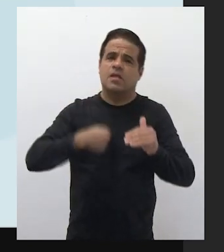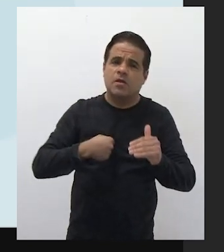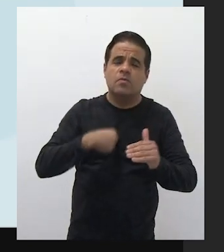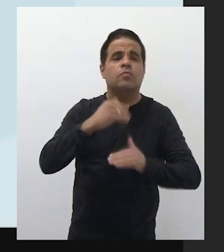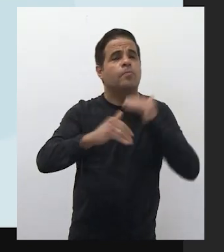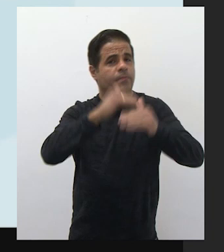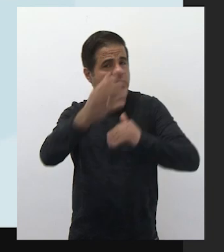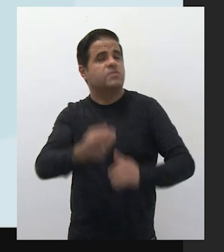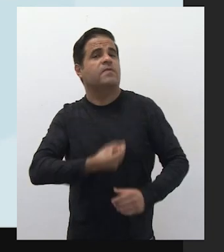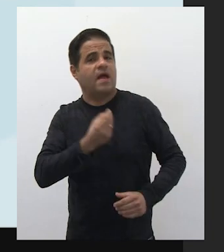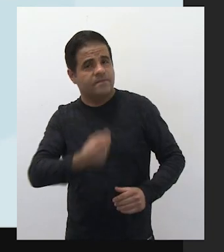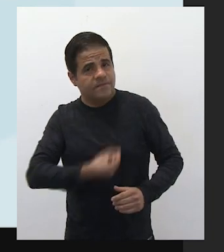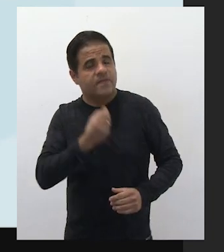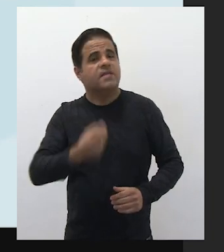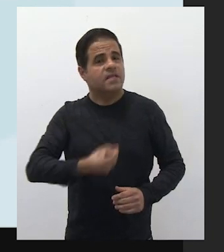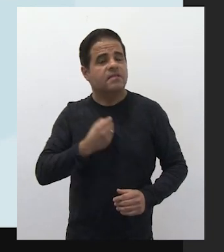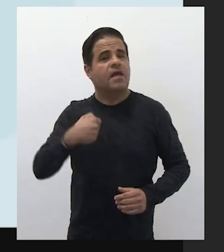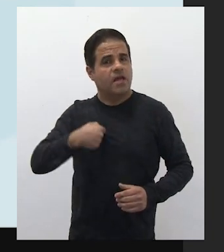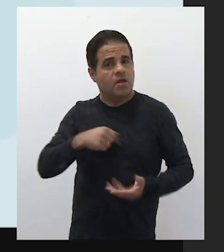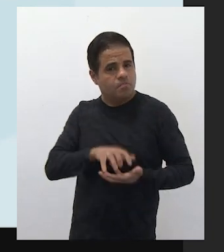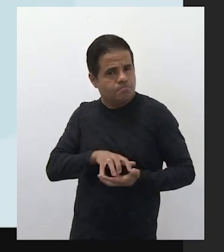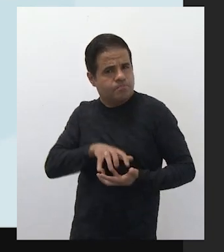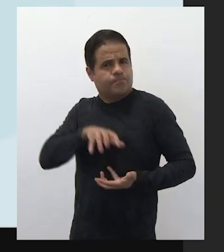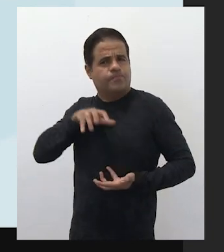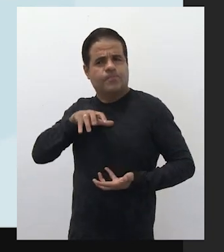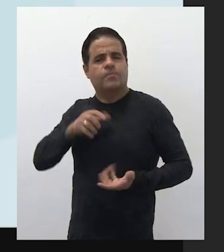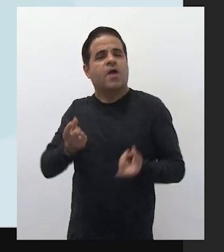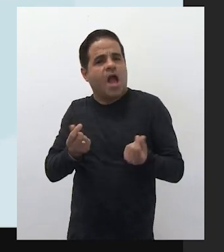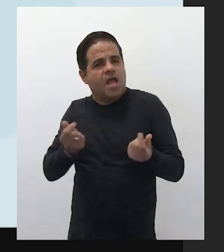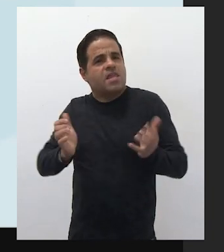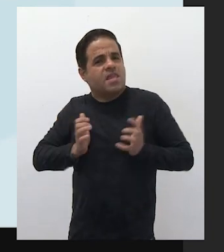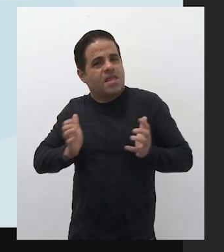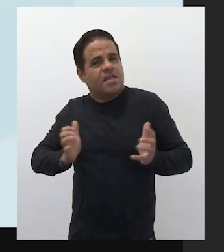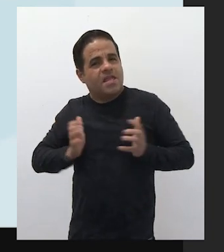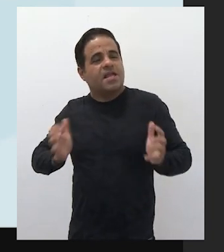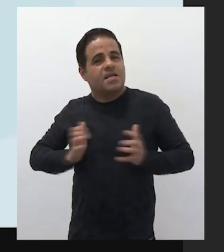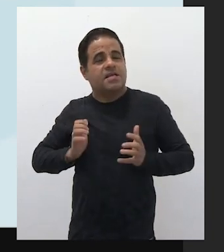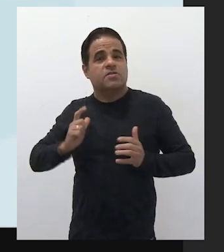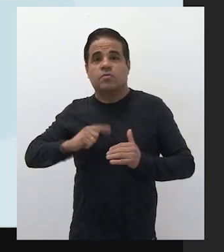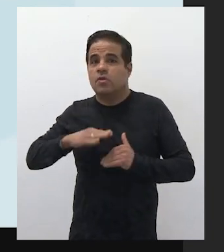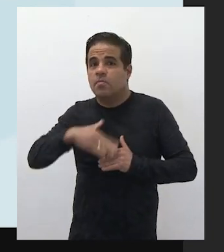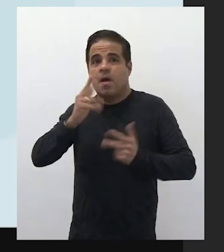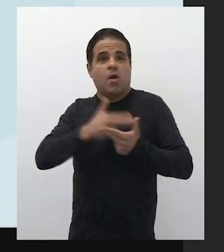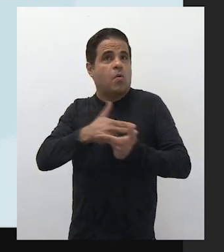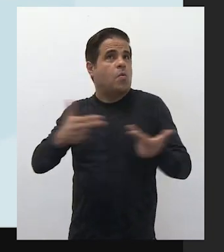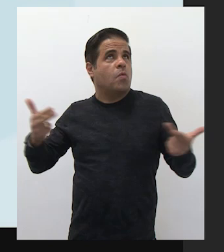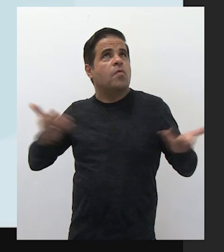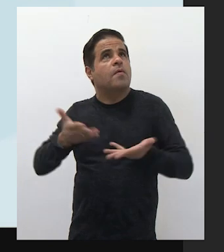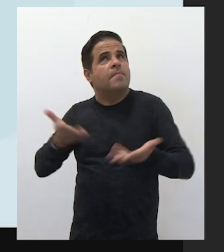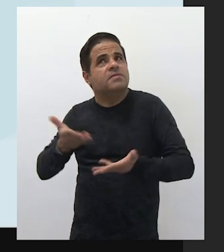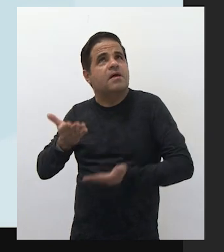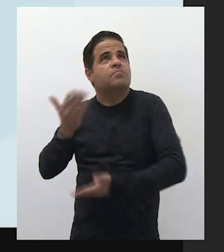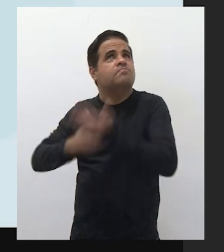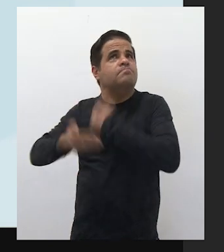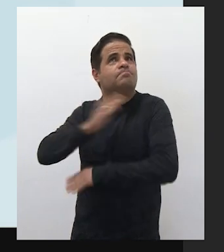progredindo na vida, estou acumulando riquezas, tenho mais patrimônio hoje do que tinha ontem.